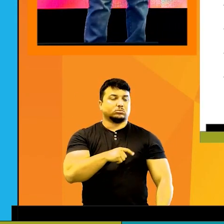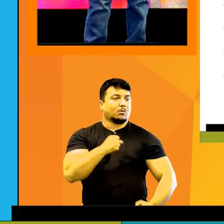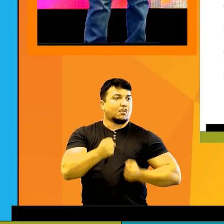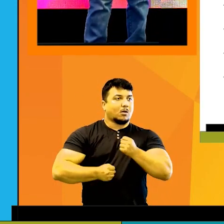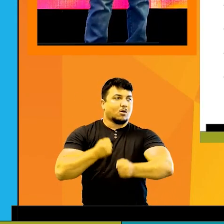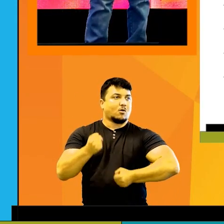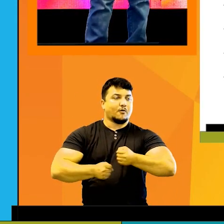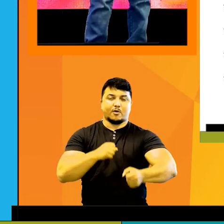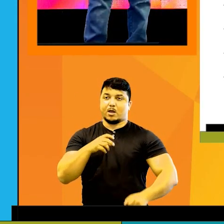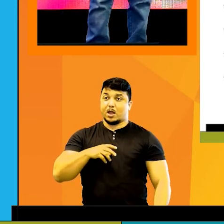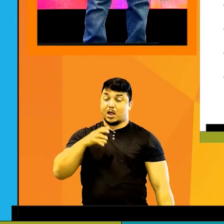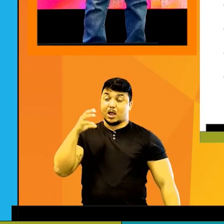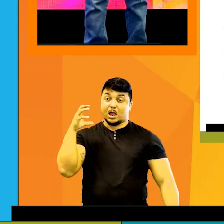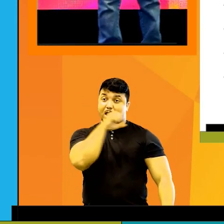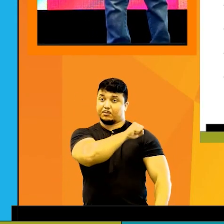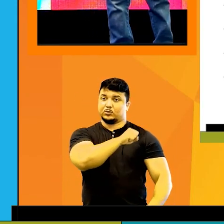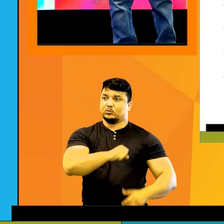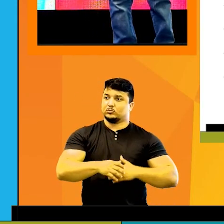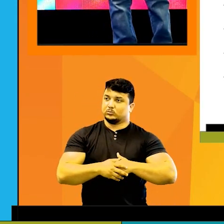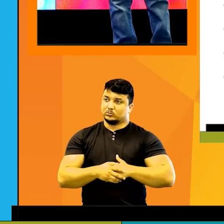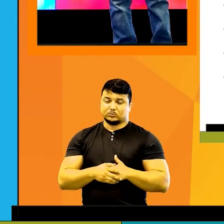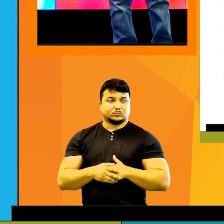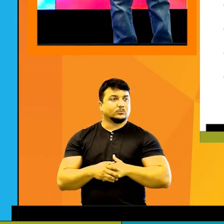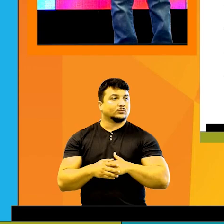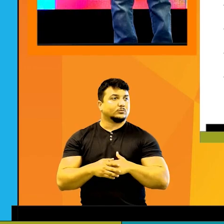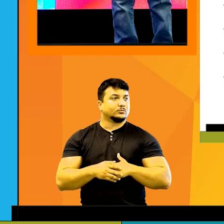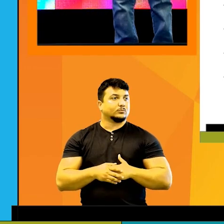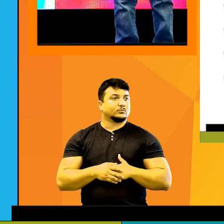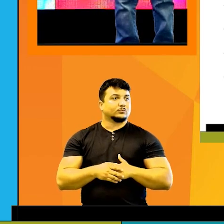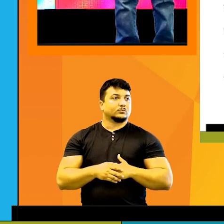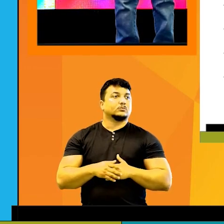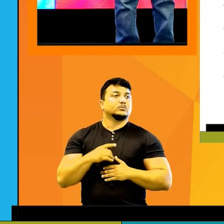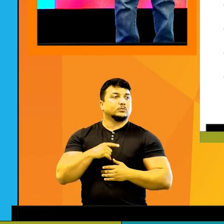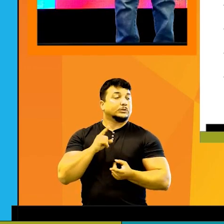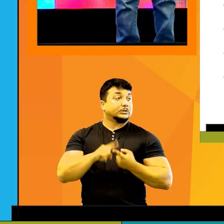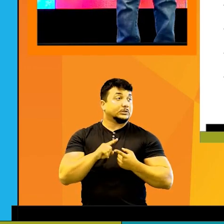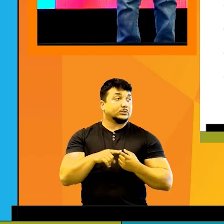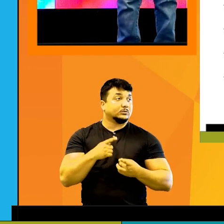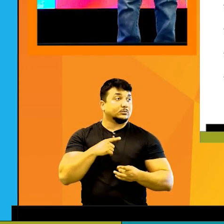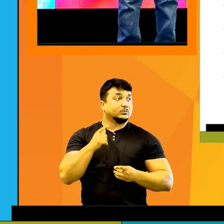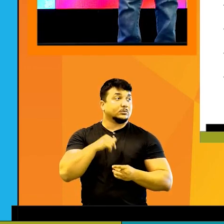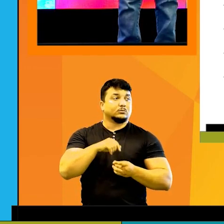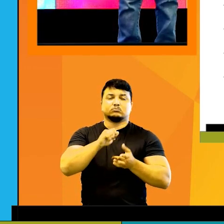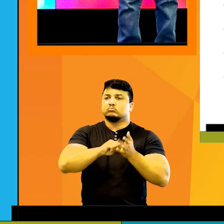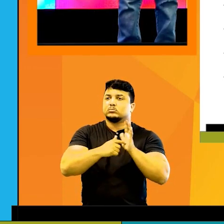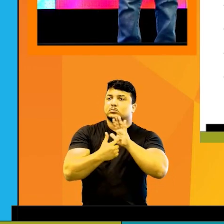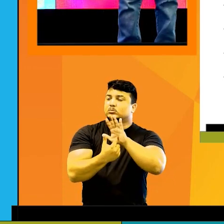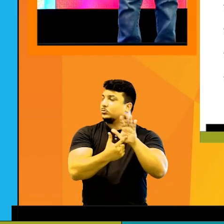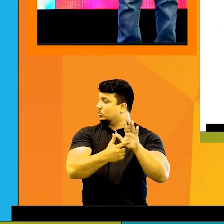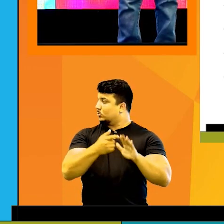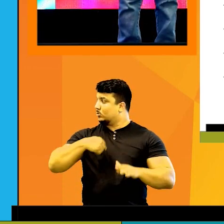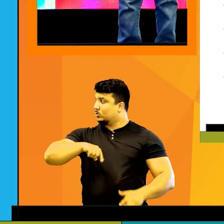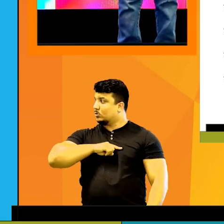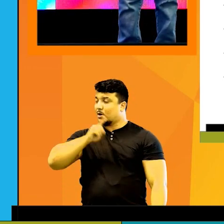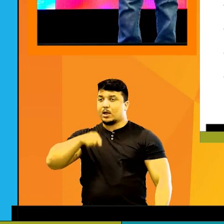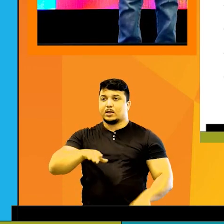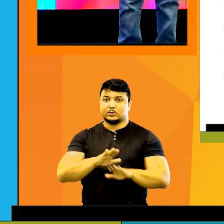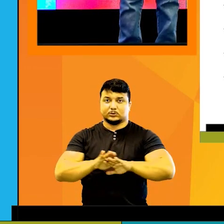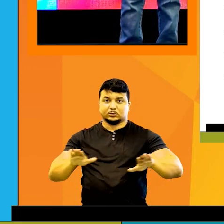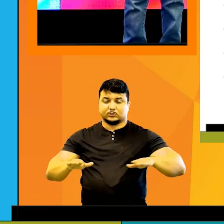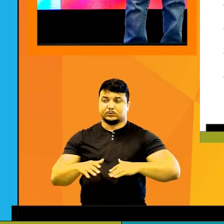ema selvagem. Iracema corria mais do que uma ema selvagem. Isso Alencar descreve, apresenta a Iracema para a gente